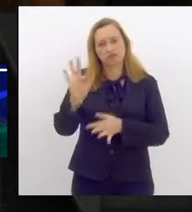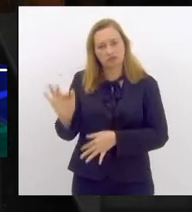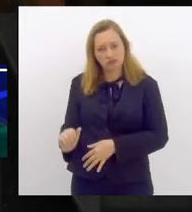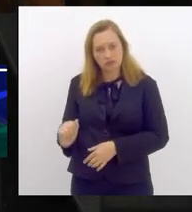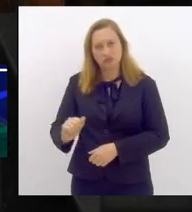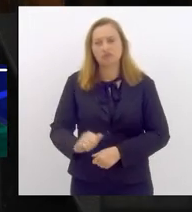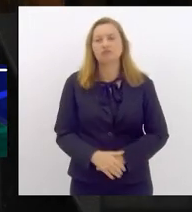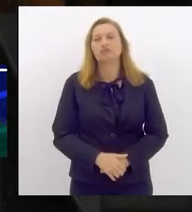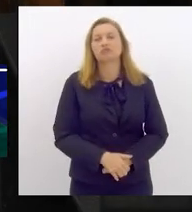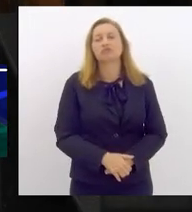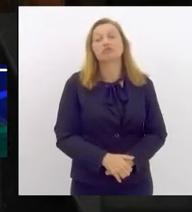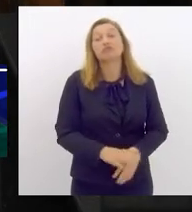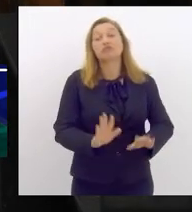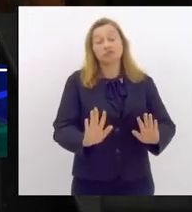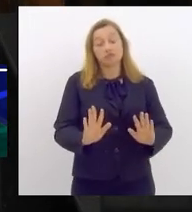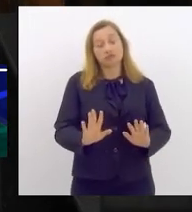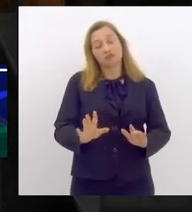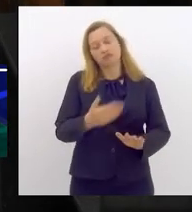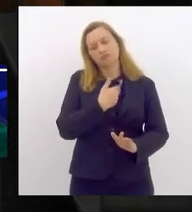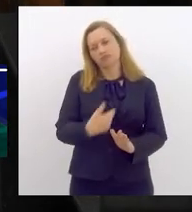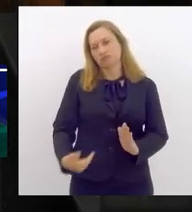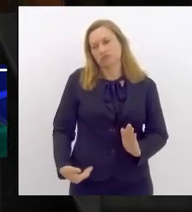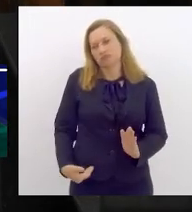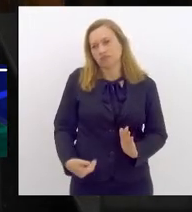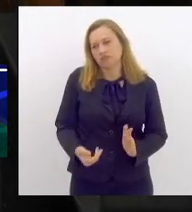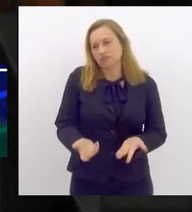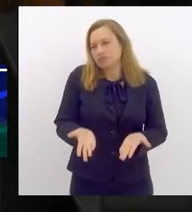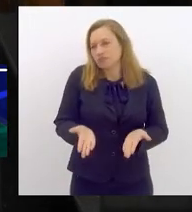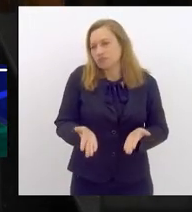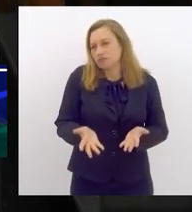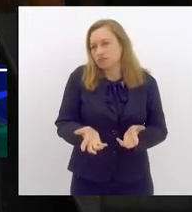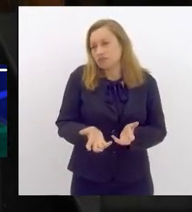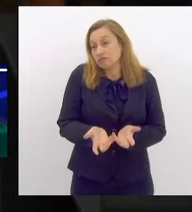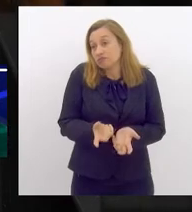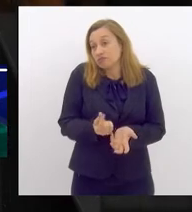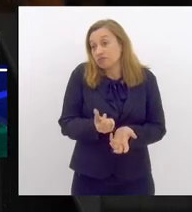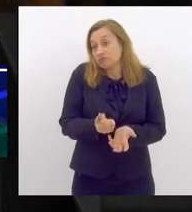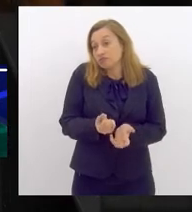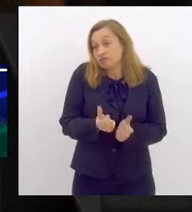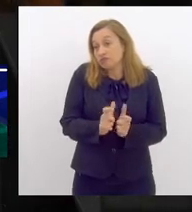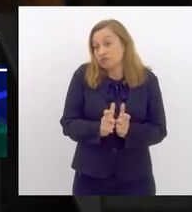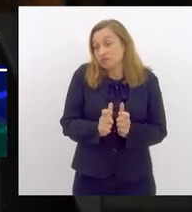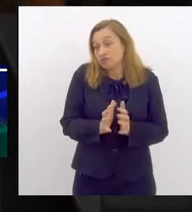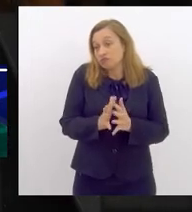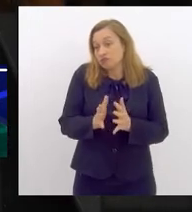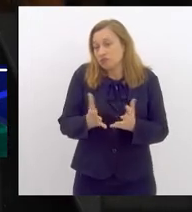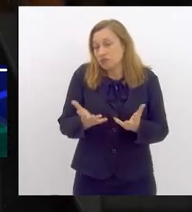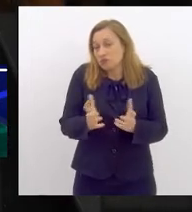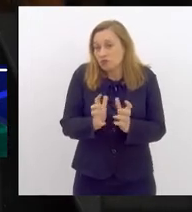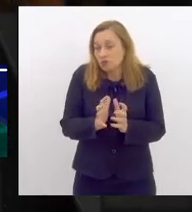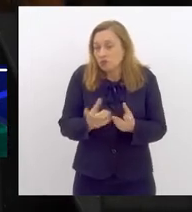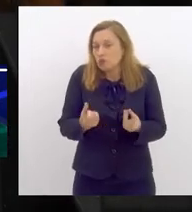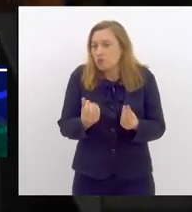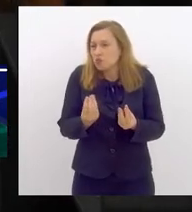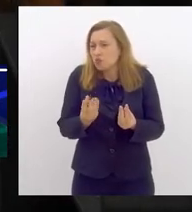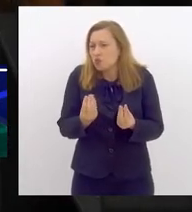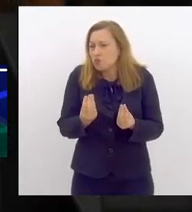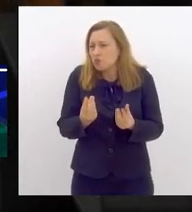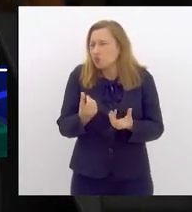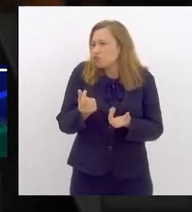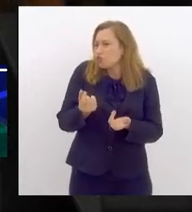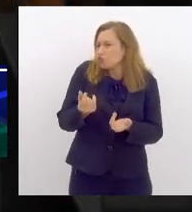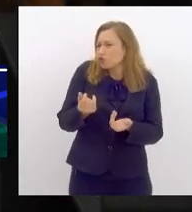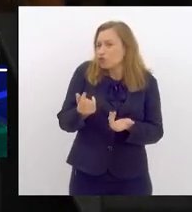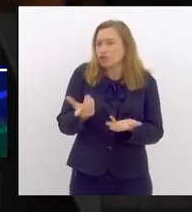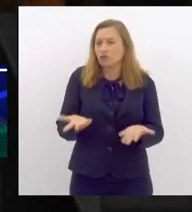Fazenda a mata o governo isso é um caminhão de dinheiro leva o caminhão dinheiro estou em paquita